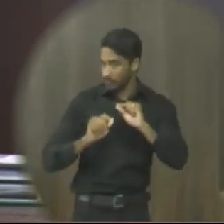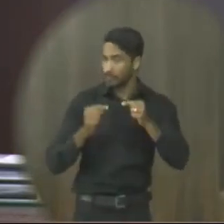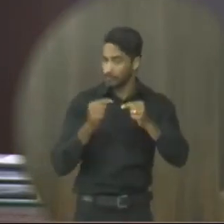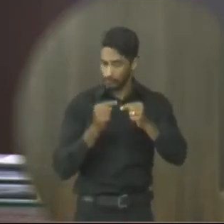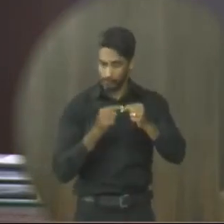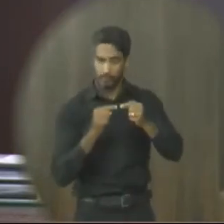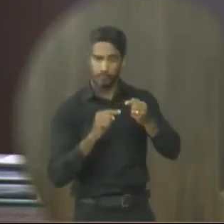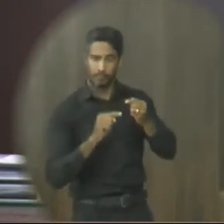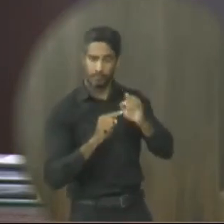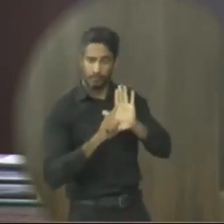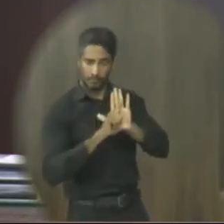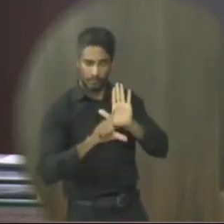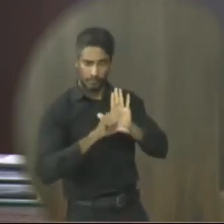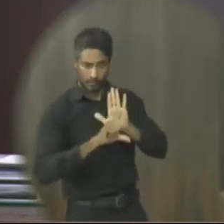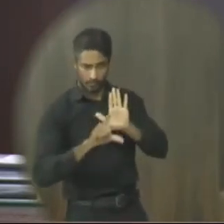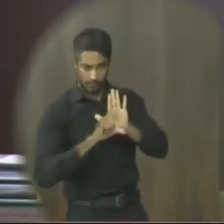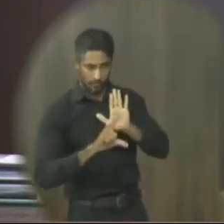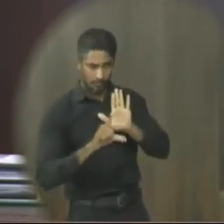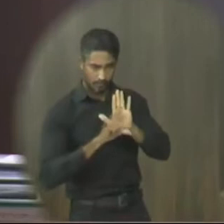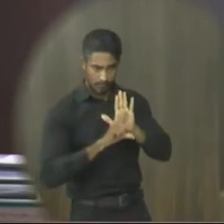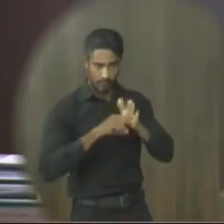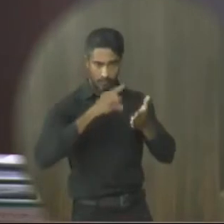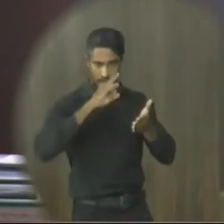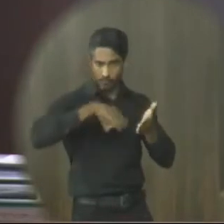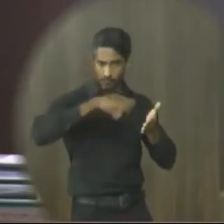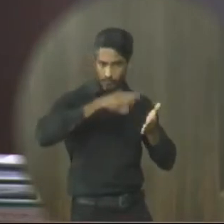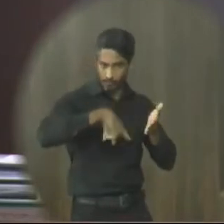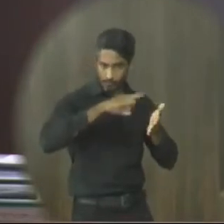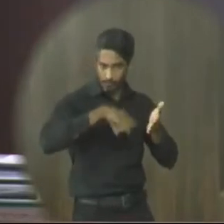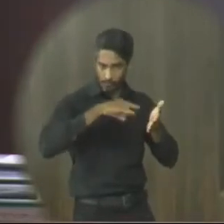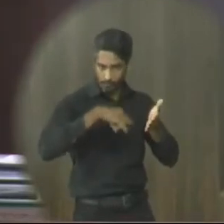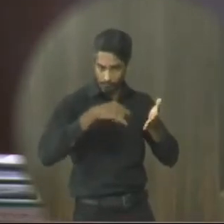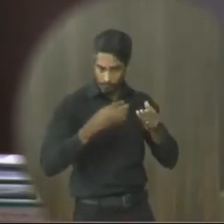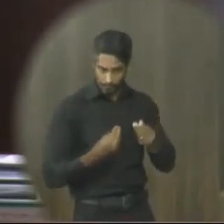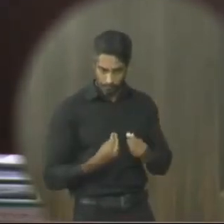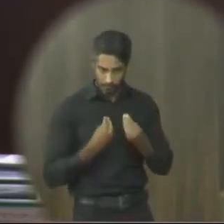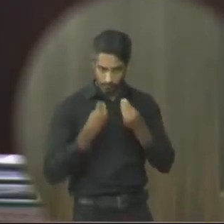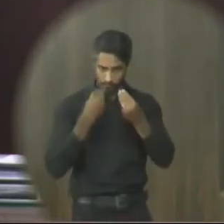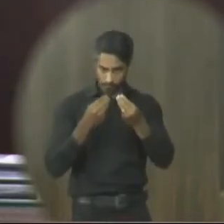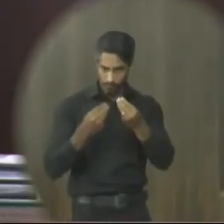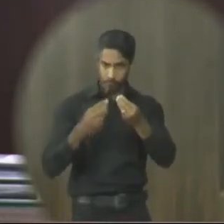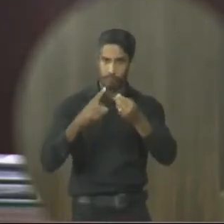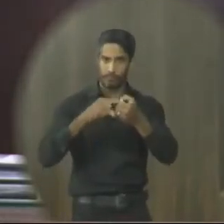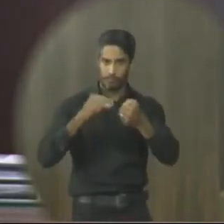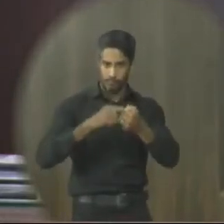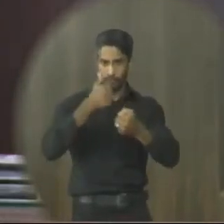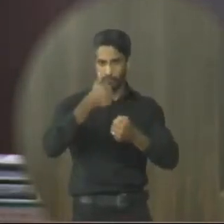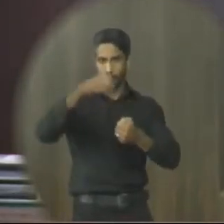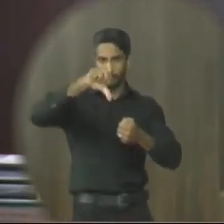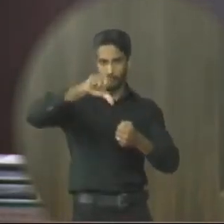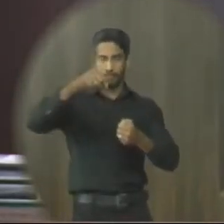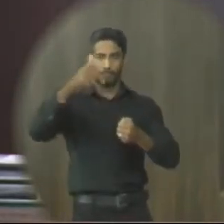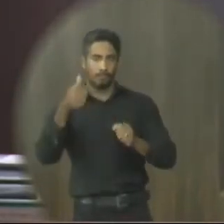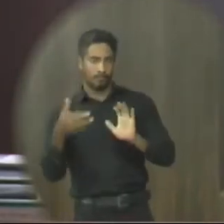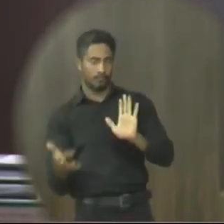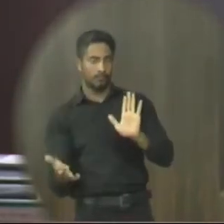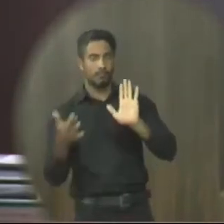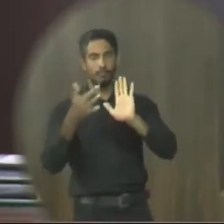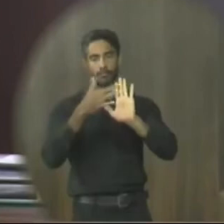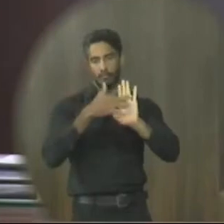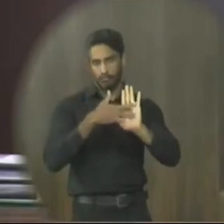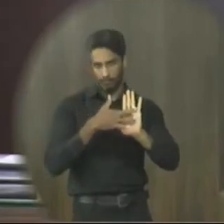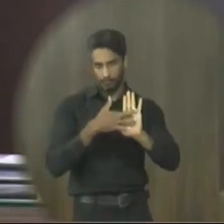técnicas legislativas, seja dada a matéria, a forma adequada nos termos do artigo 192 do regime interno.